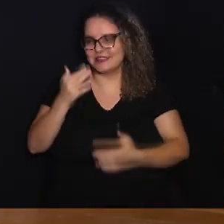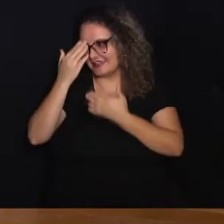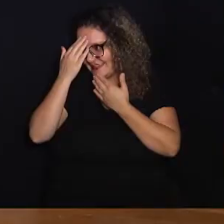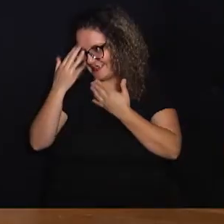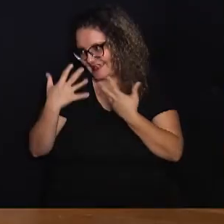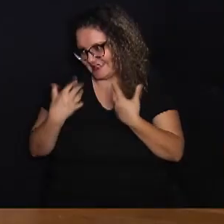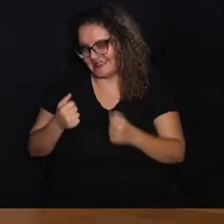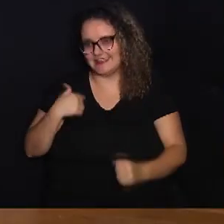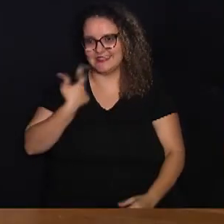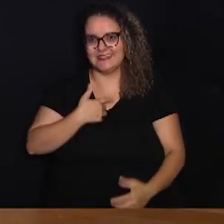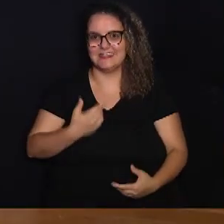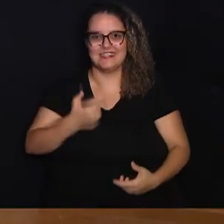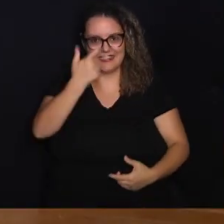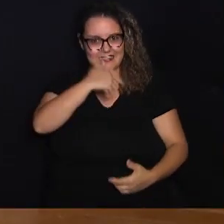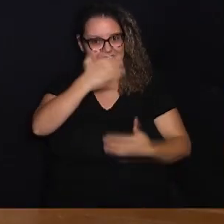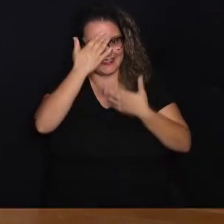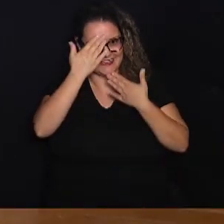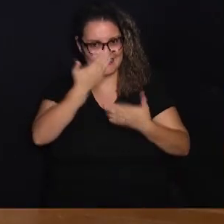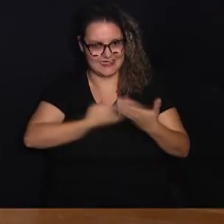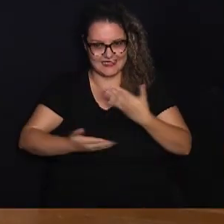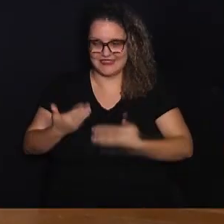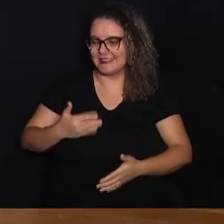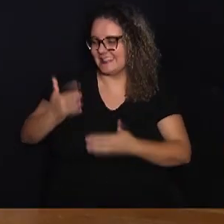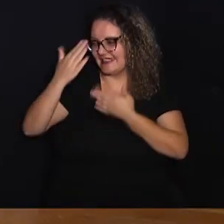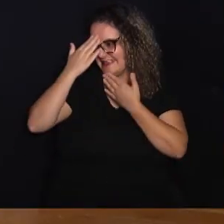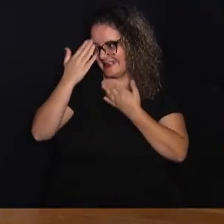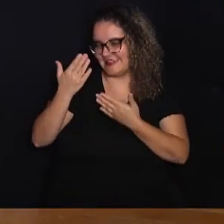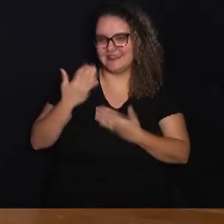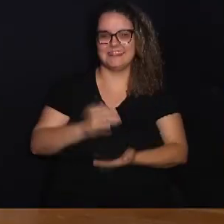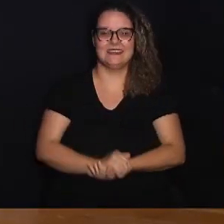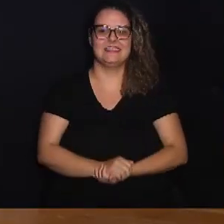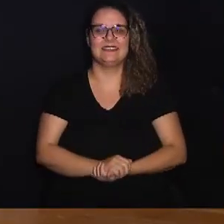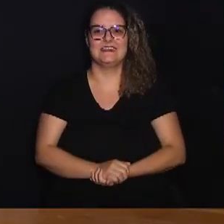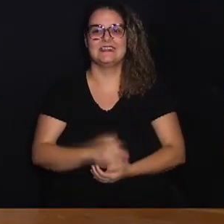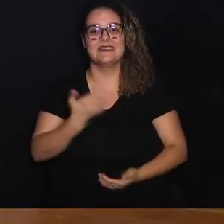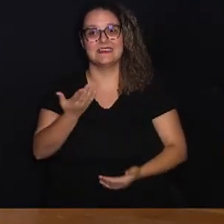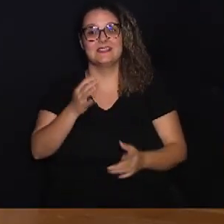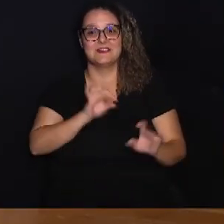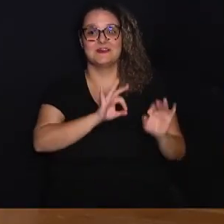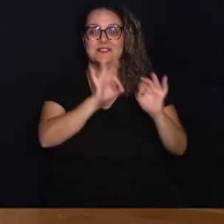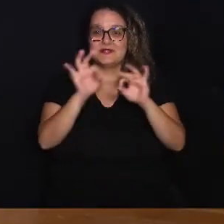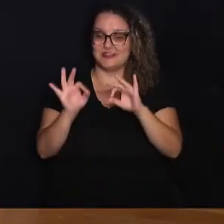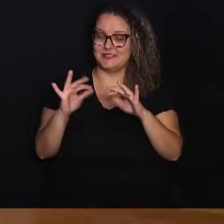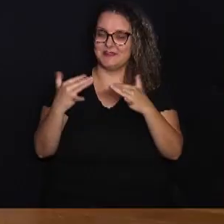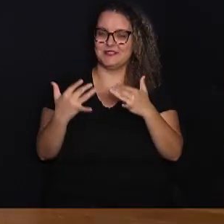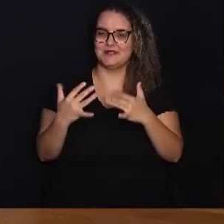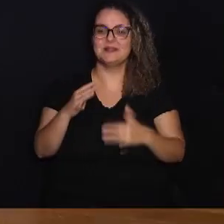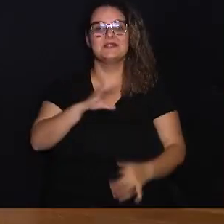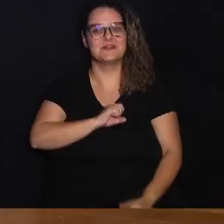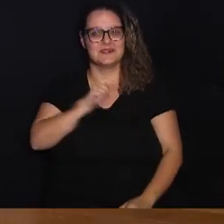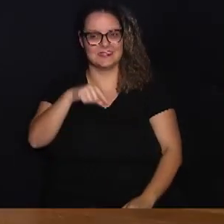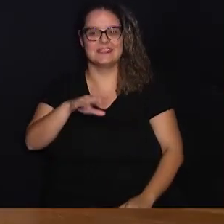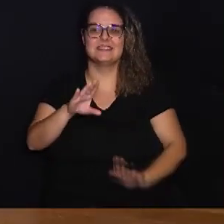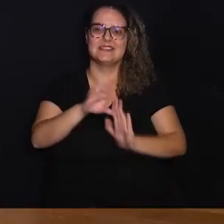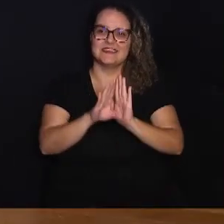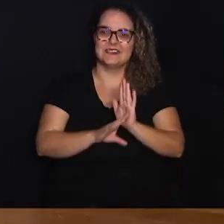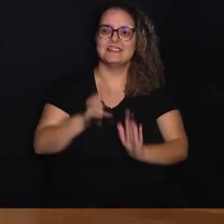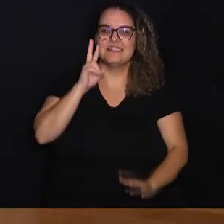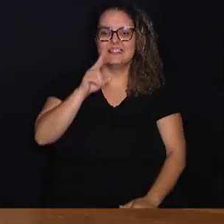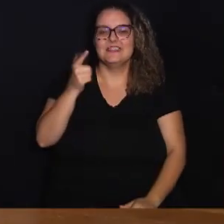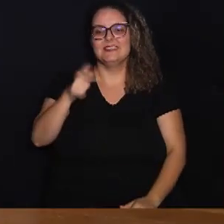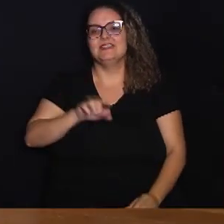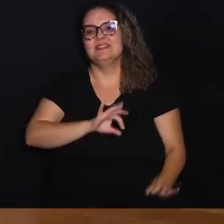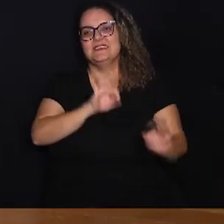nos receber, por agradeço. compartilhar tudo isso com a gente. Muito obrigada. E para você que nos assiste e gostou desse programa, quiser rever